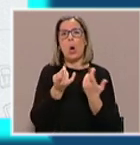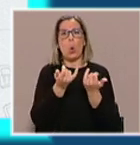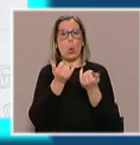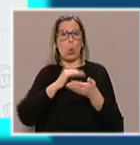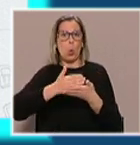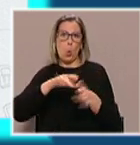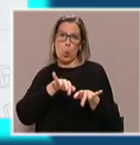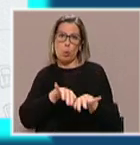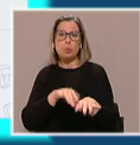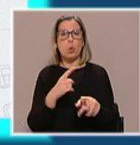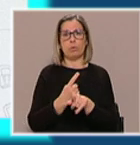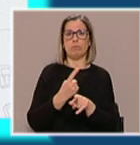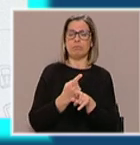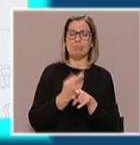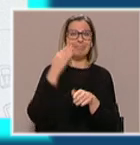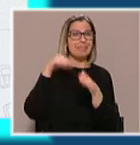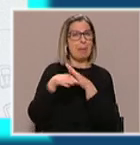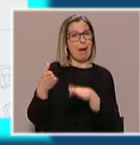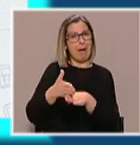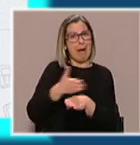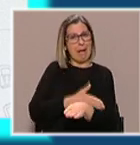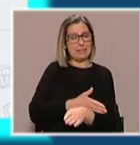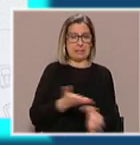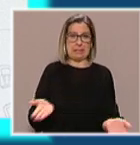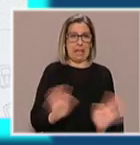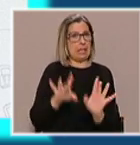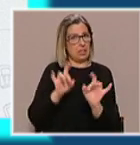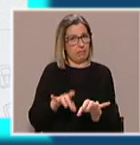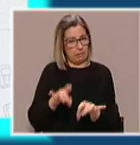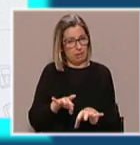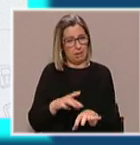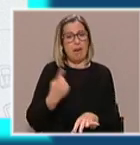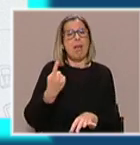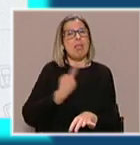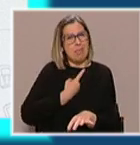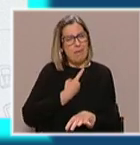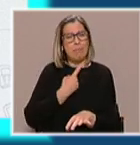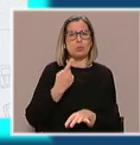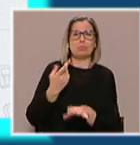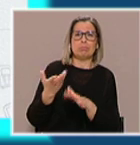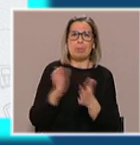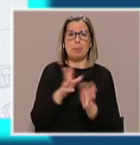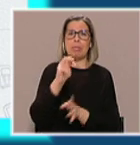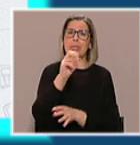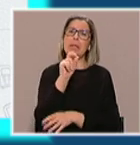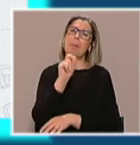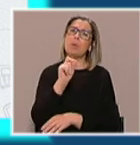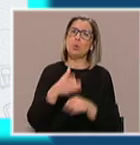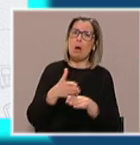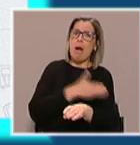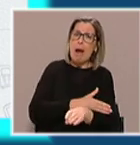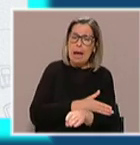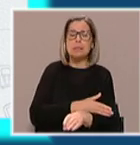computador pouco antes de dormirmos. Aliás, há estudos que dizem que devemos 30 minutos antes de dormir